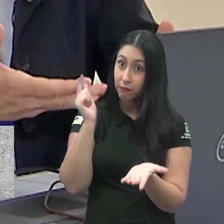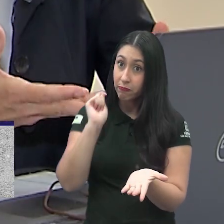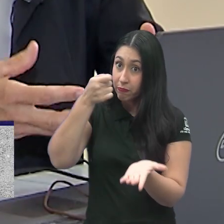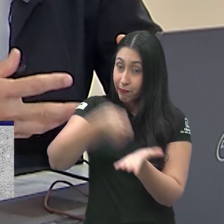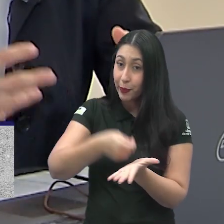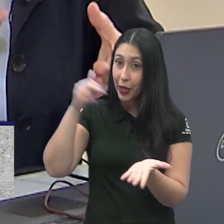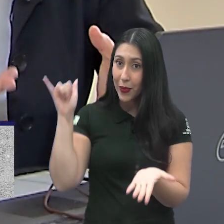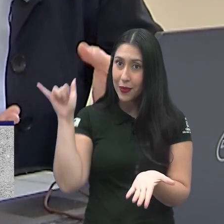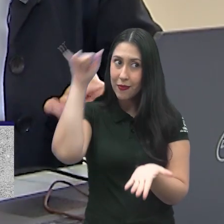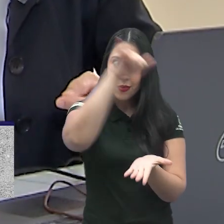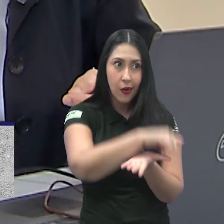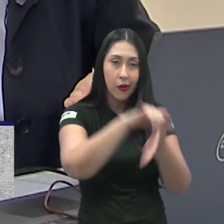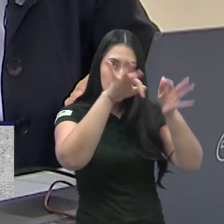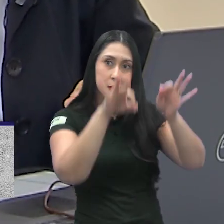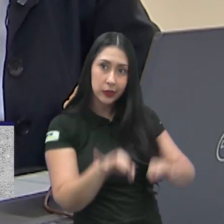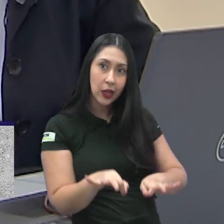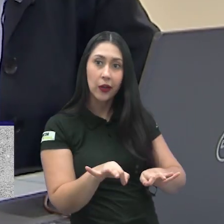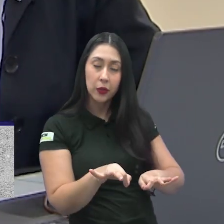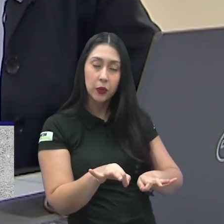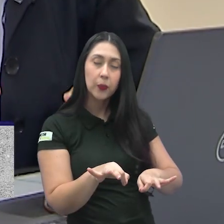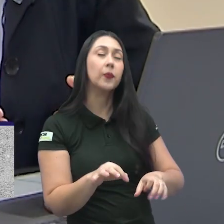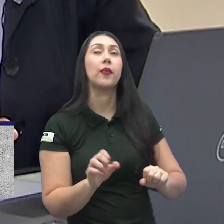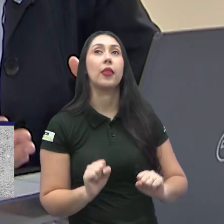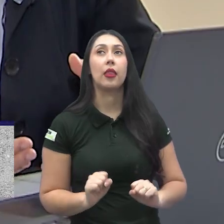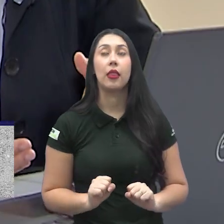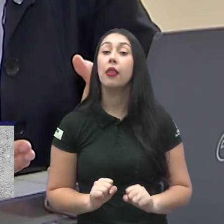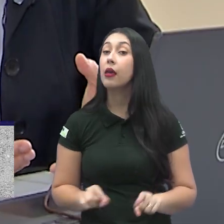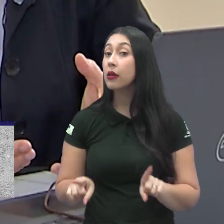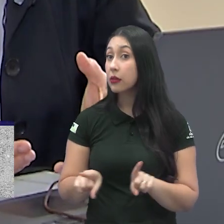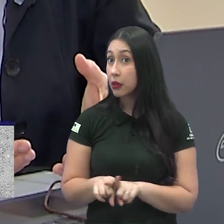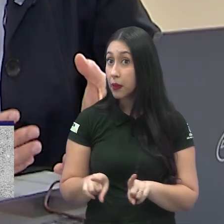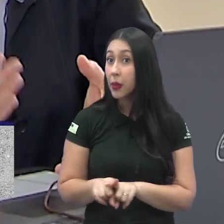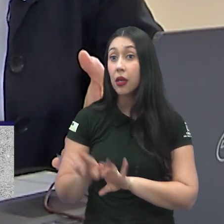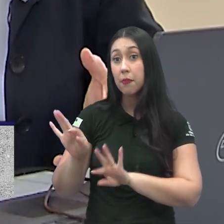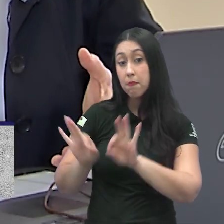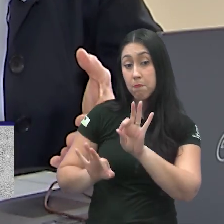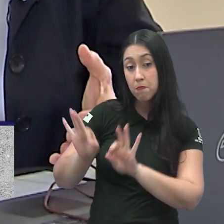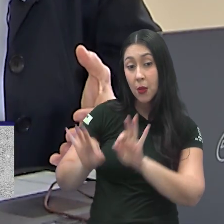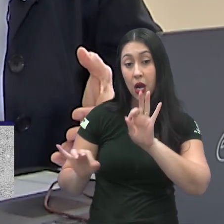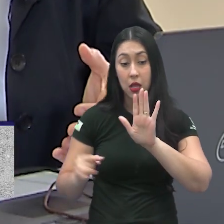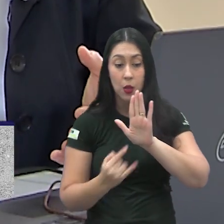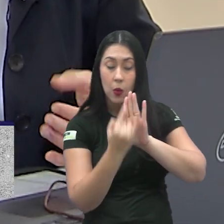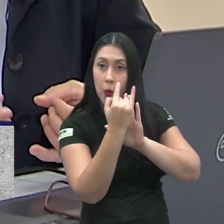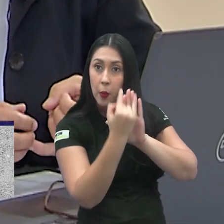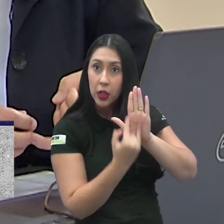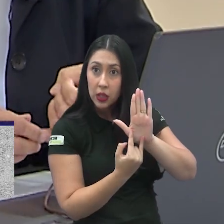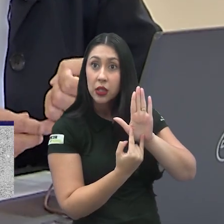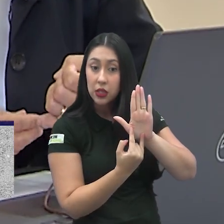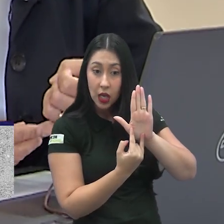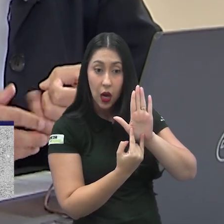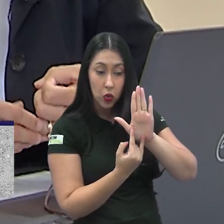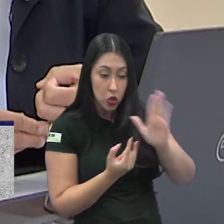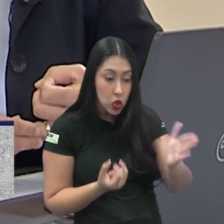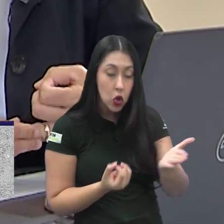frete aéreo, vai fechar com a companhia aérea, vai providenciar a documentação com o exportador, que é